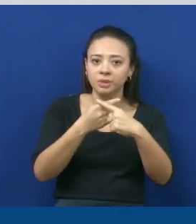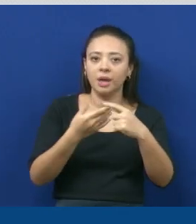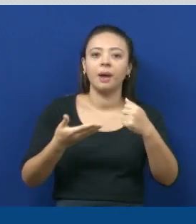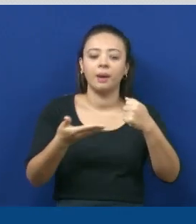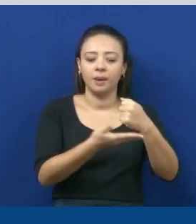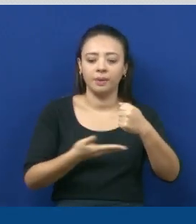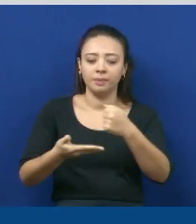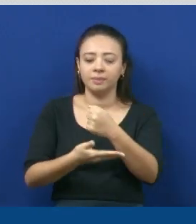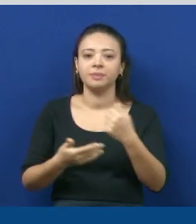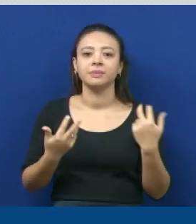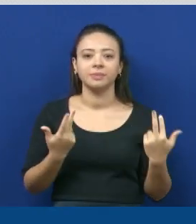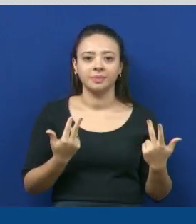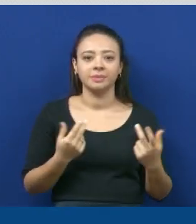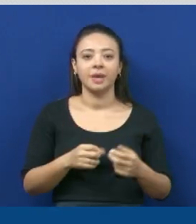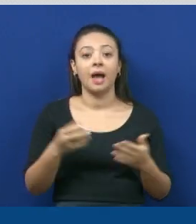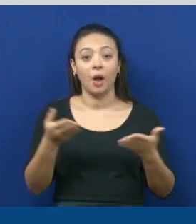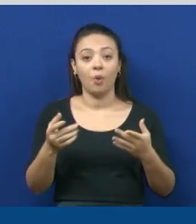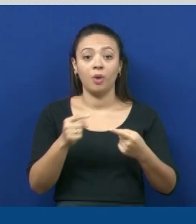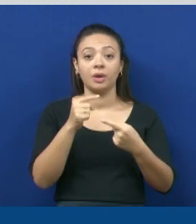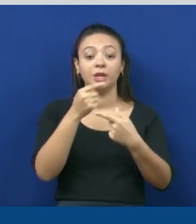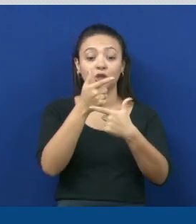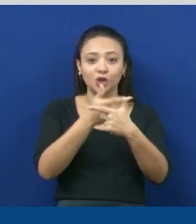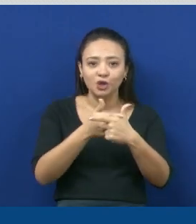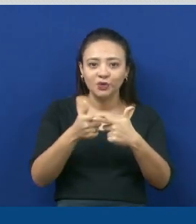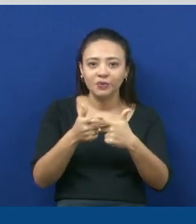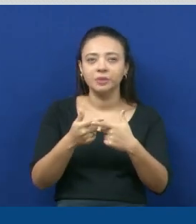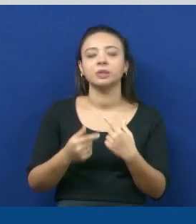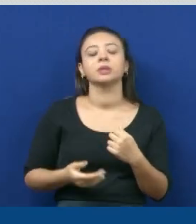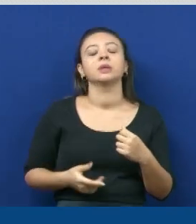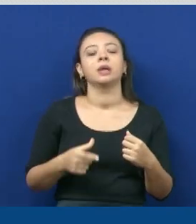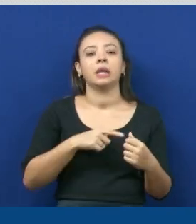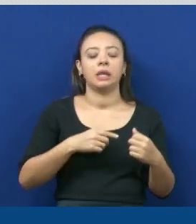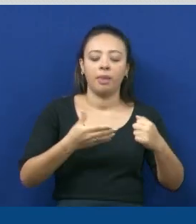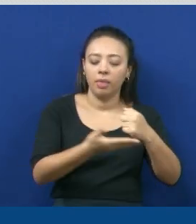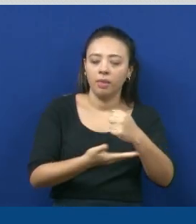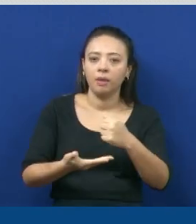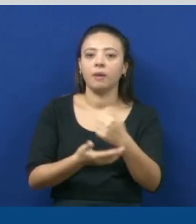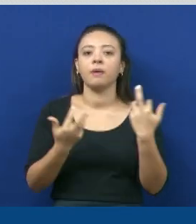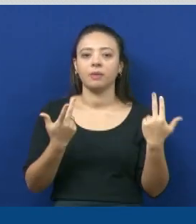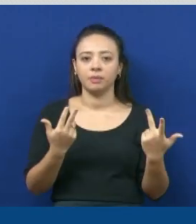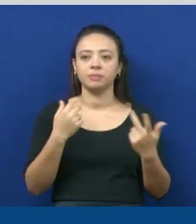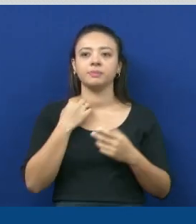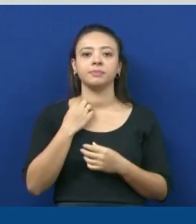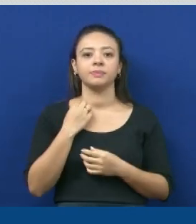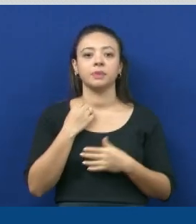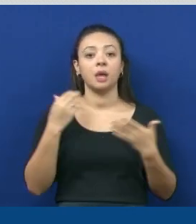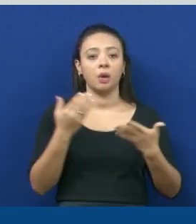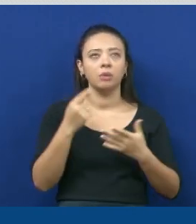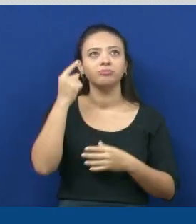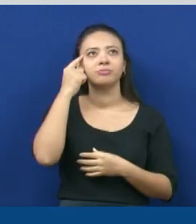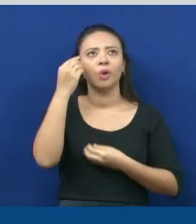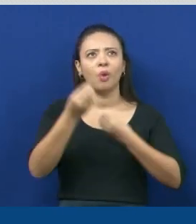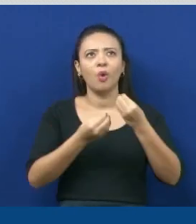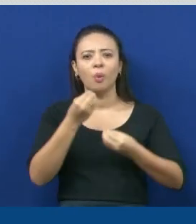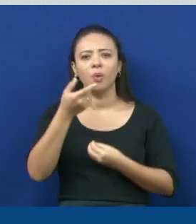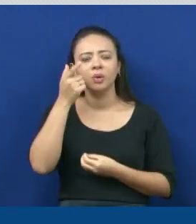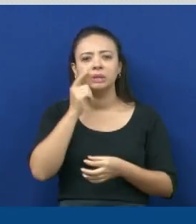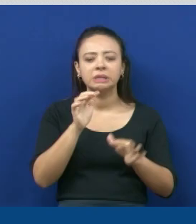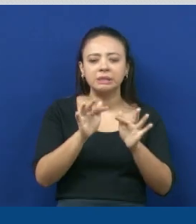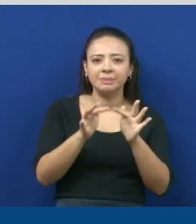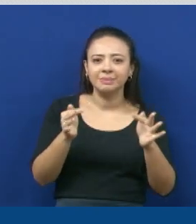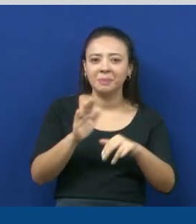segunda, divisão de potência de bases iguais. Você já pode até ir imaginando o que nós podemos fazer para simplificar